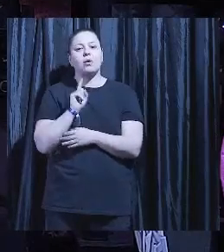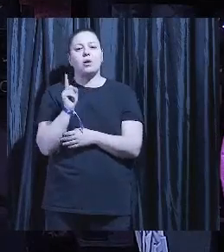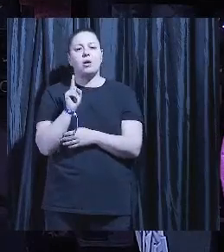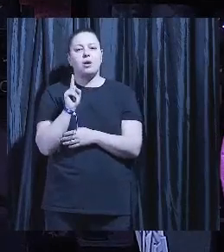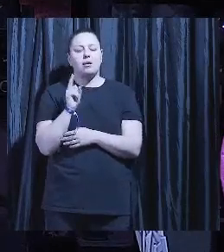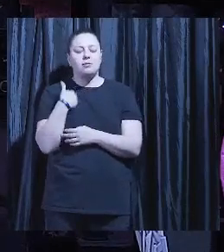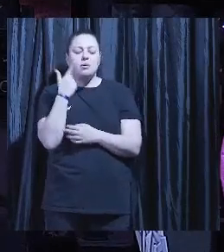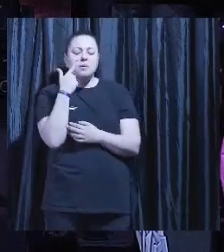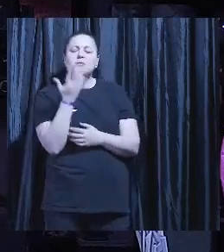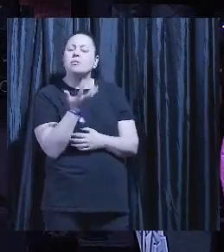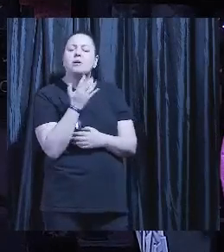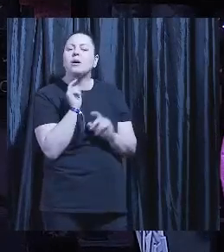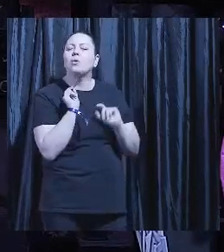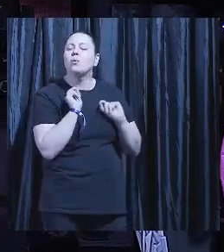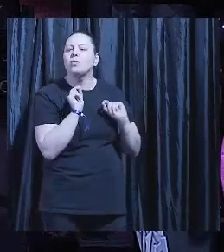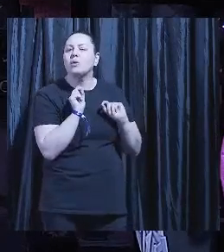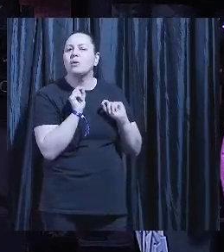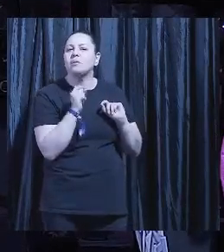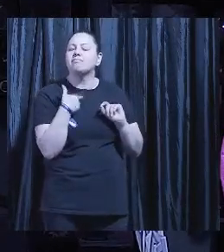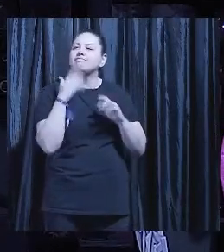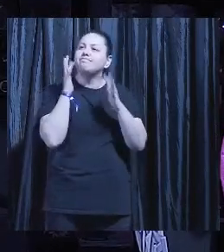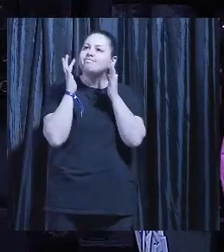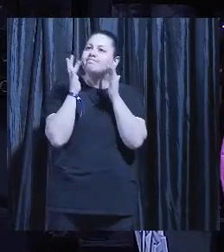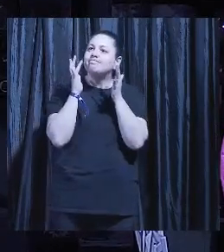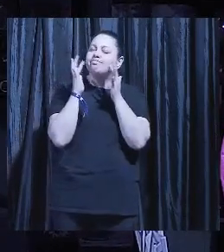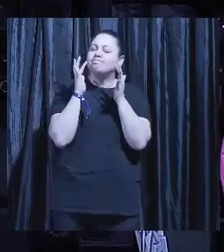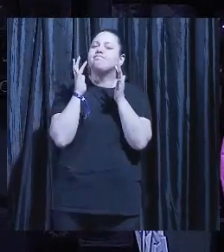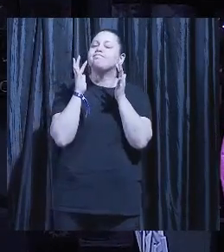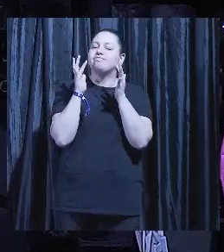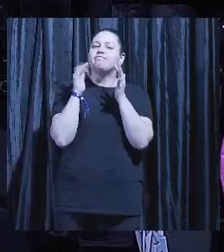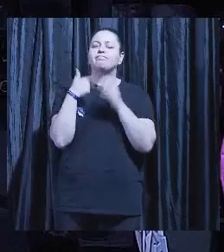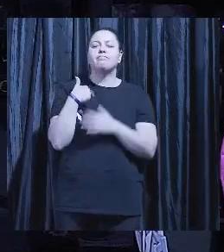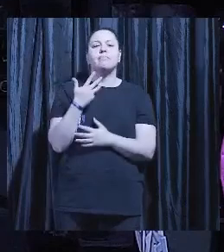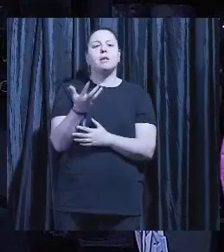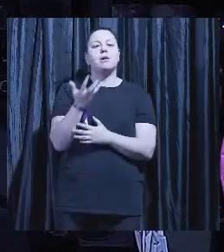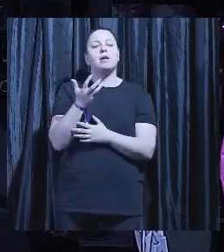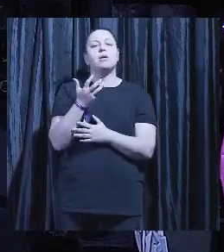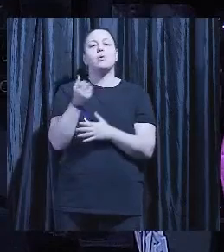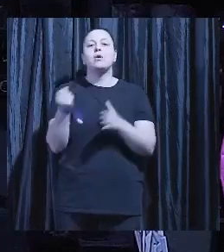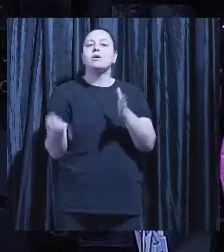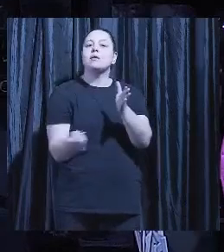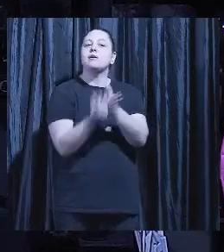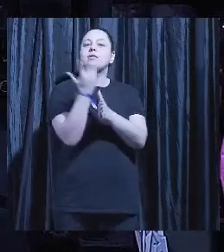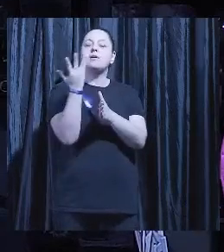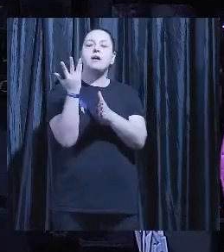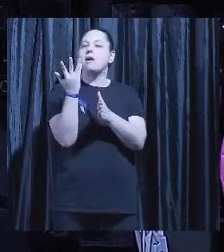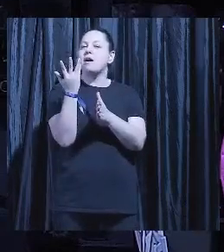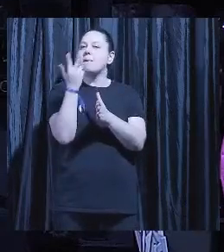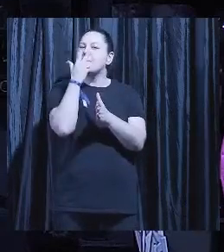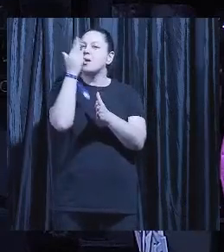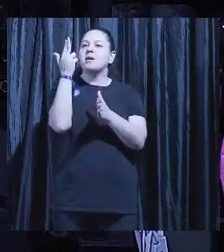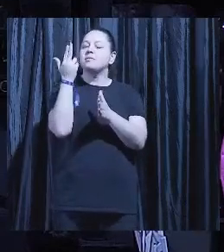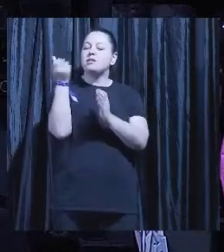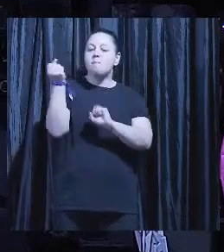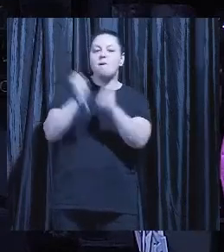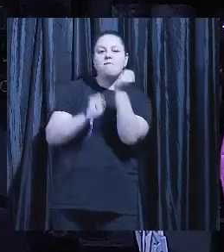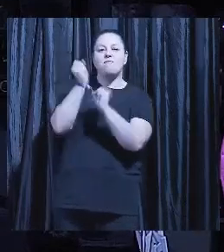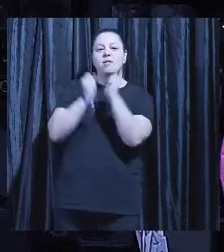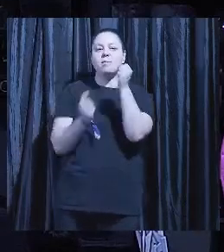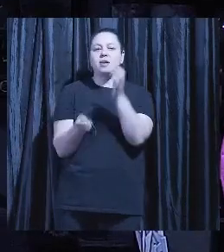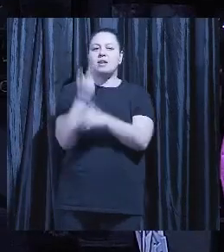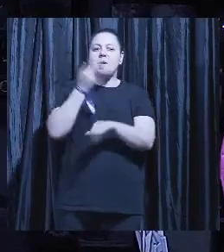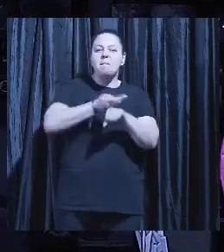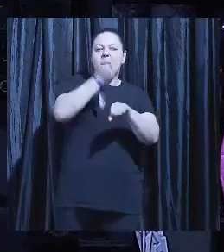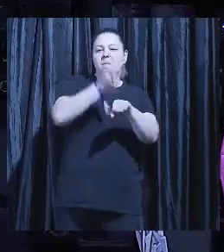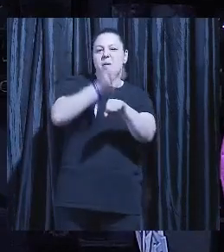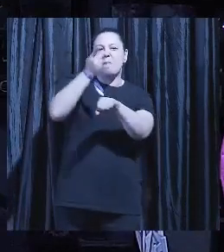então? Aí eu falei, eu quero criar uma fábrica de Oscar para o Brasil. Eu quero fazer